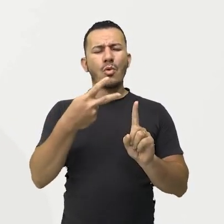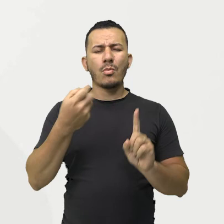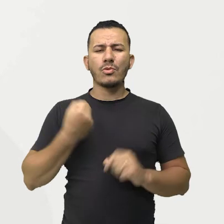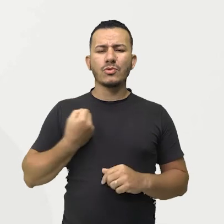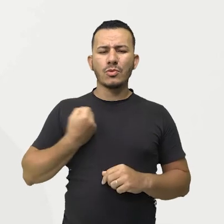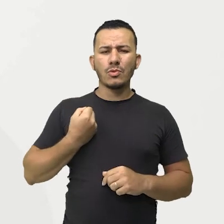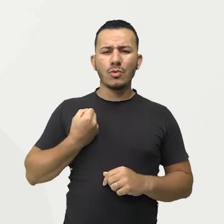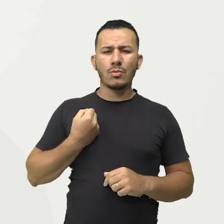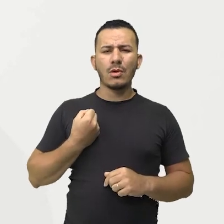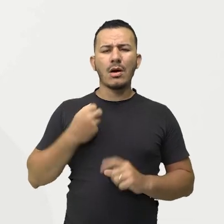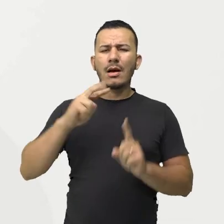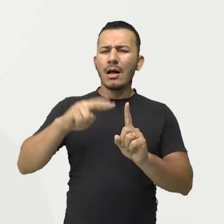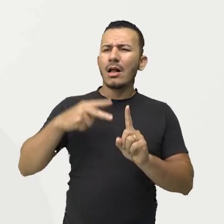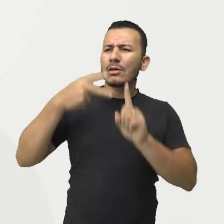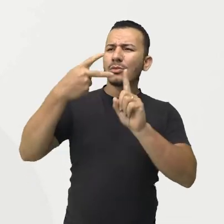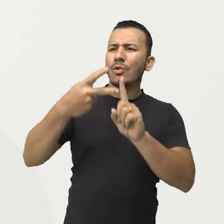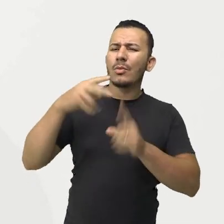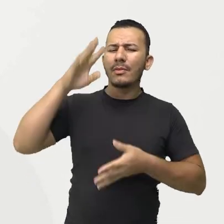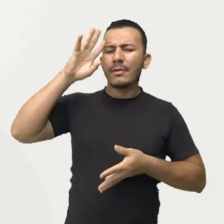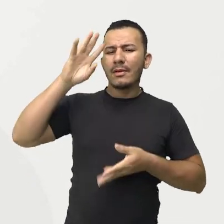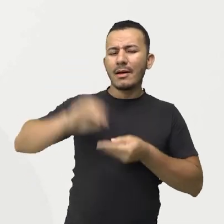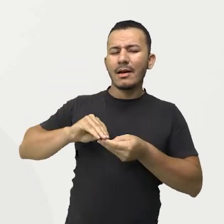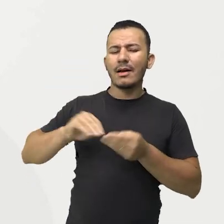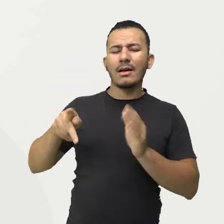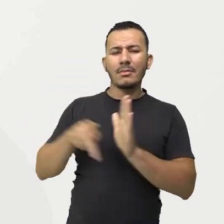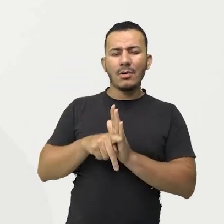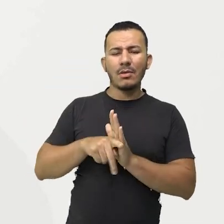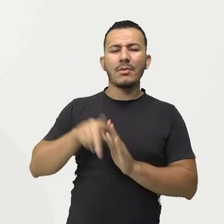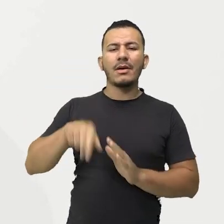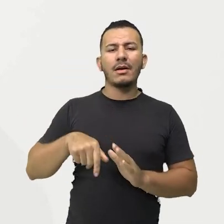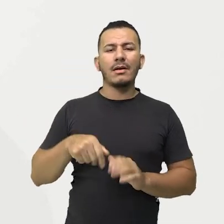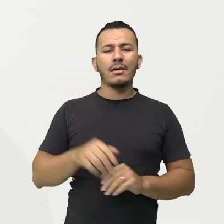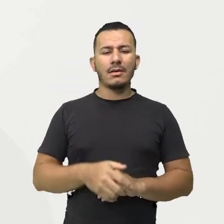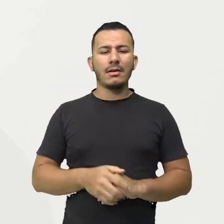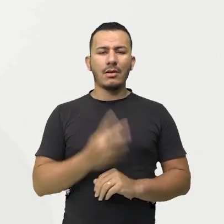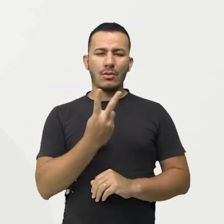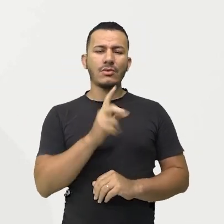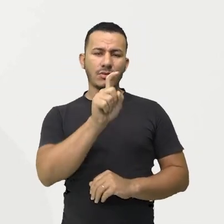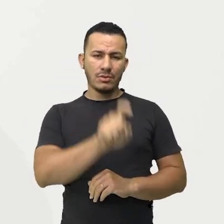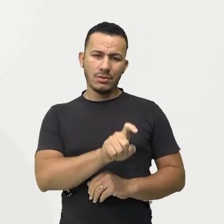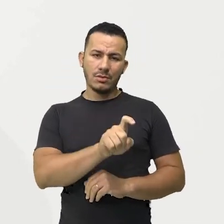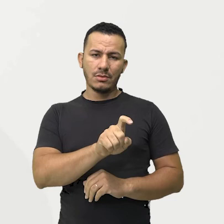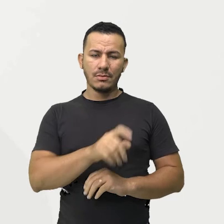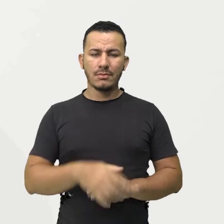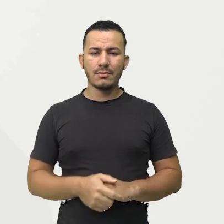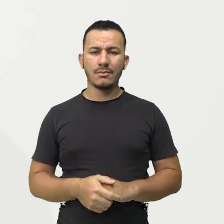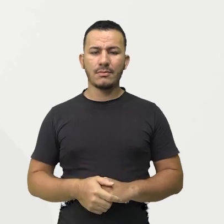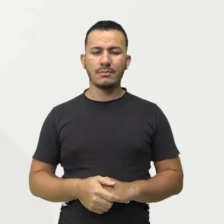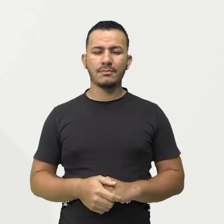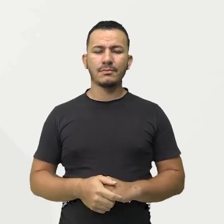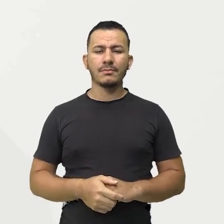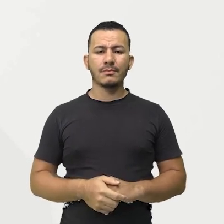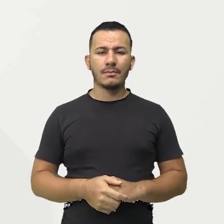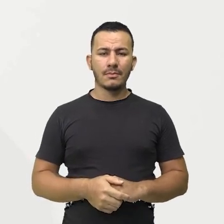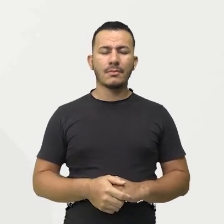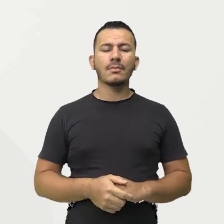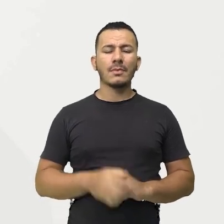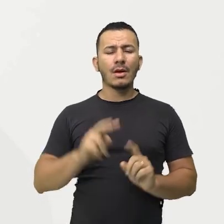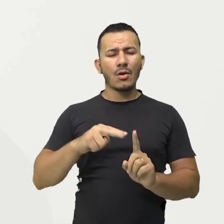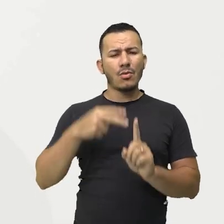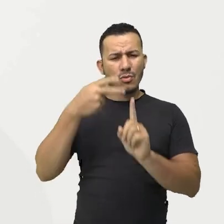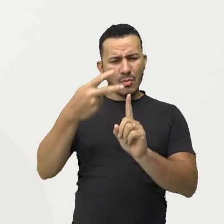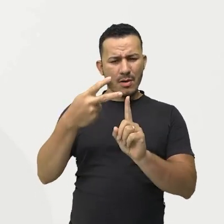quantia. Dobro, pessoal. O dobro de uma quantia que eu não conheço. 2x. Então, o dobro da quantia que